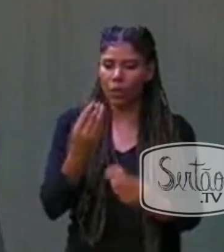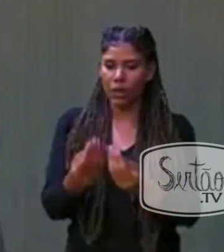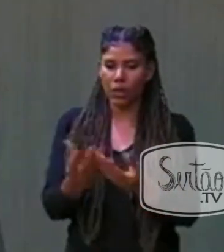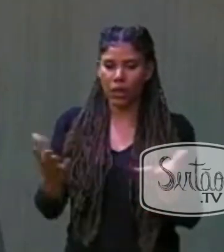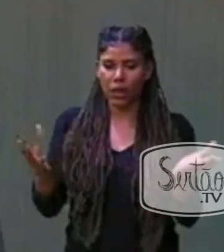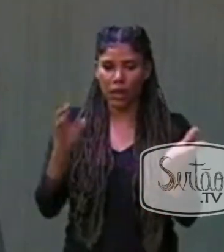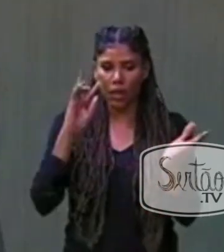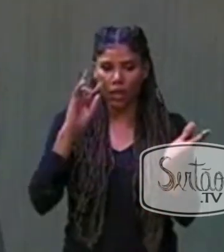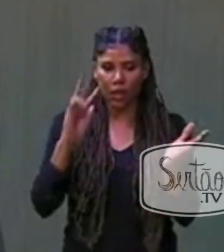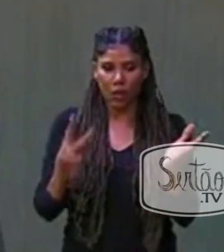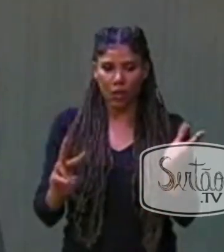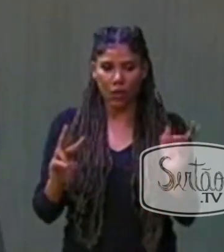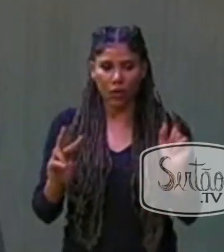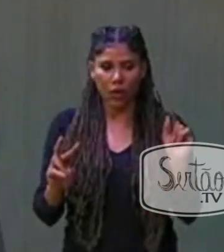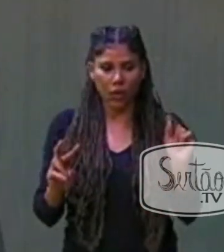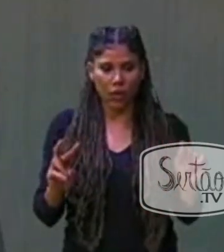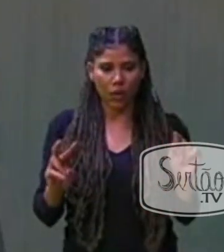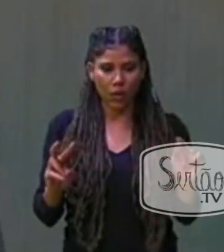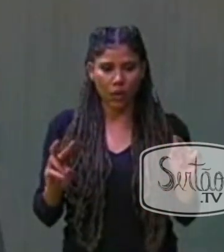vi ali,